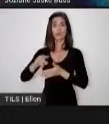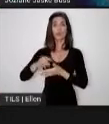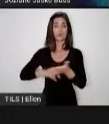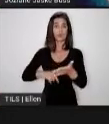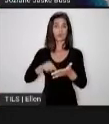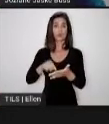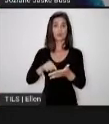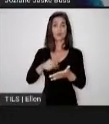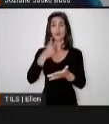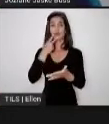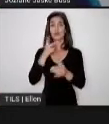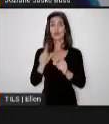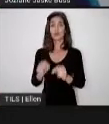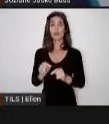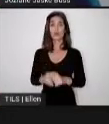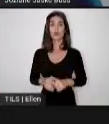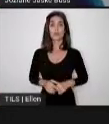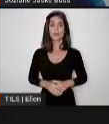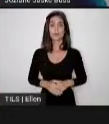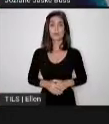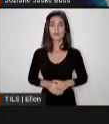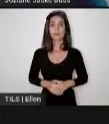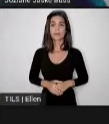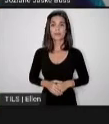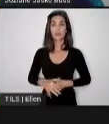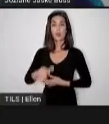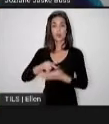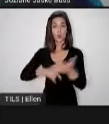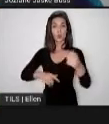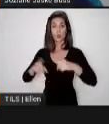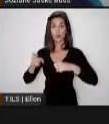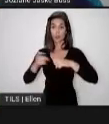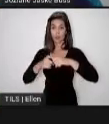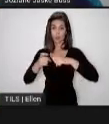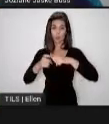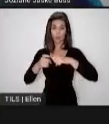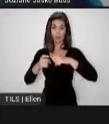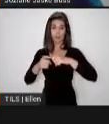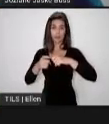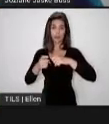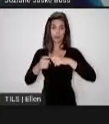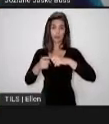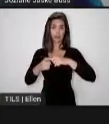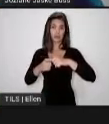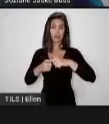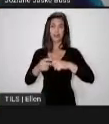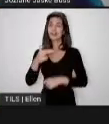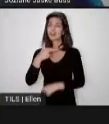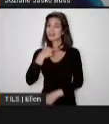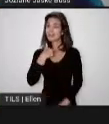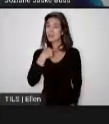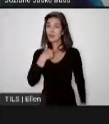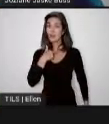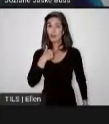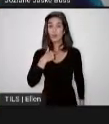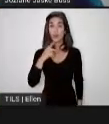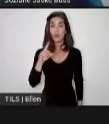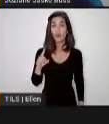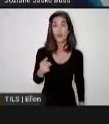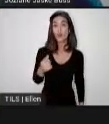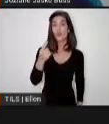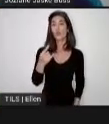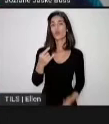quê? Que o laudo médico, né, que o laudo clínico, ele não pode ser considerado